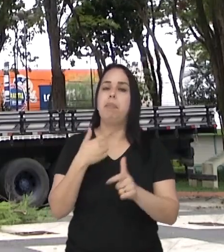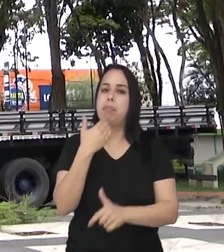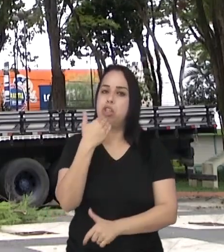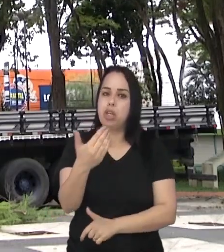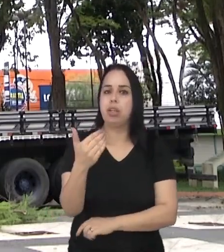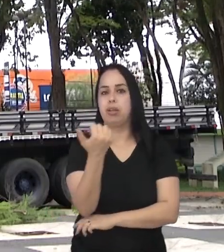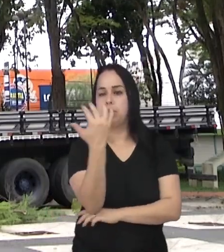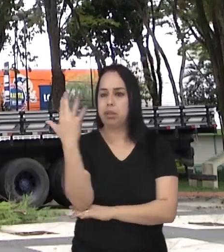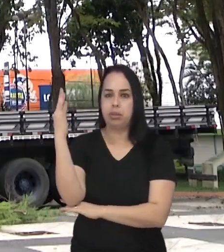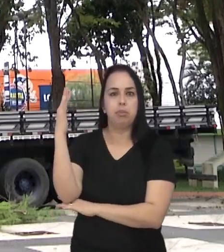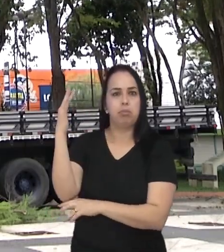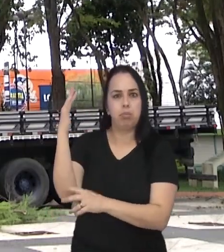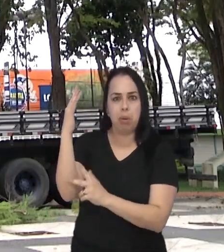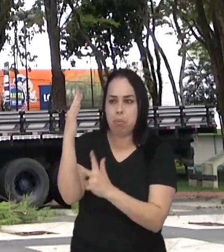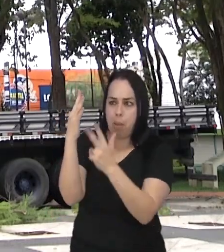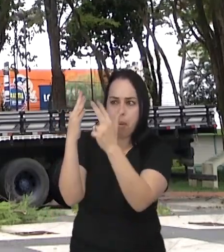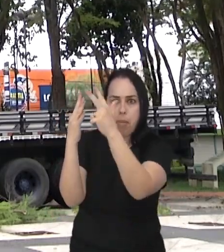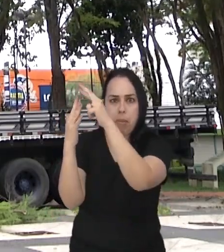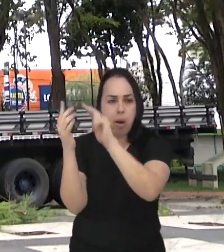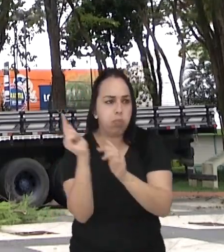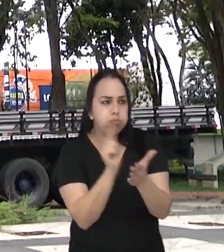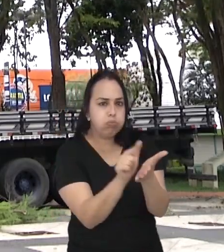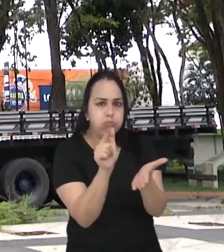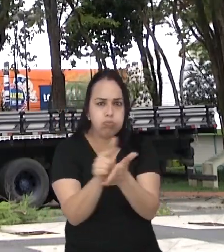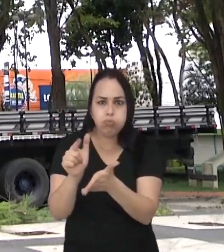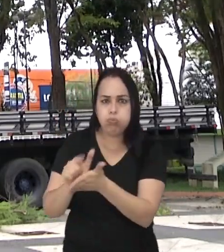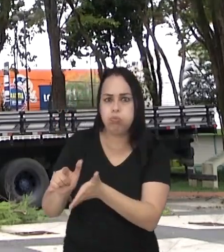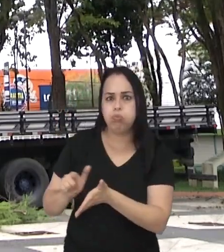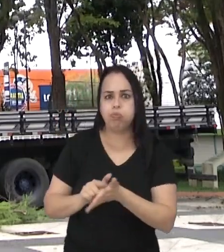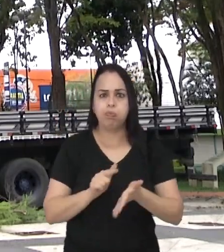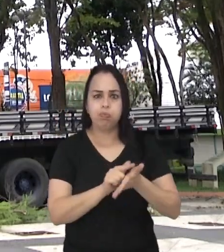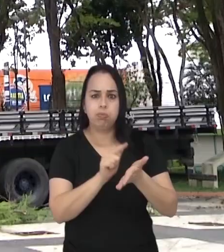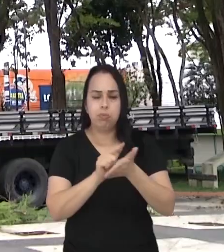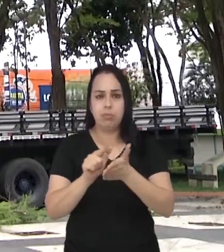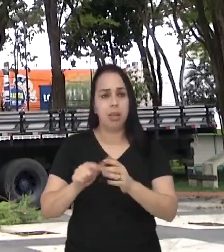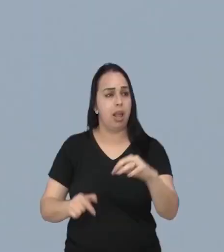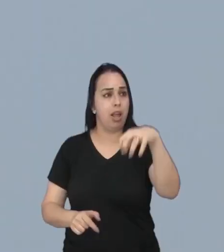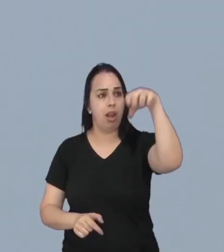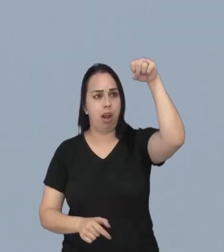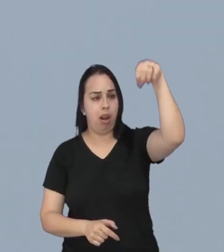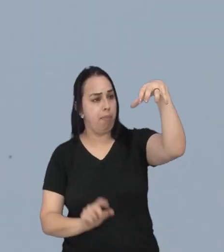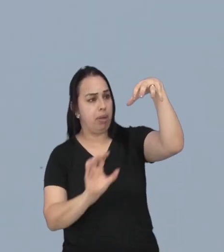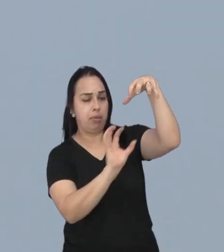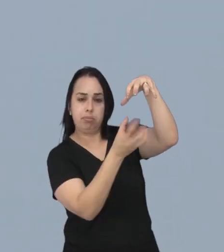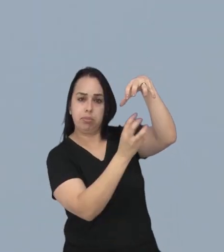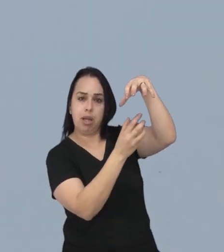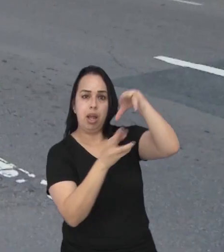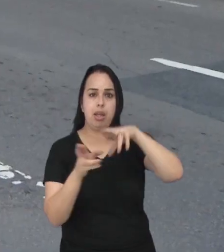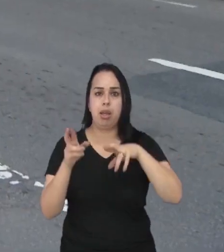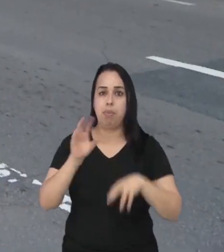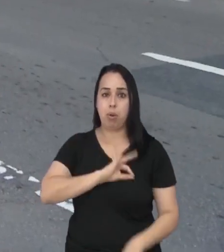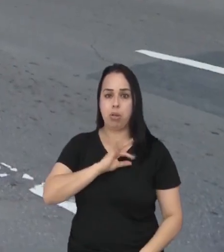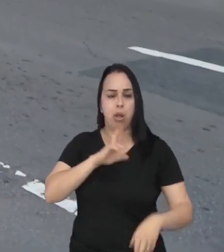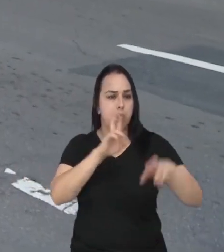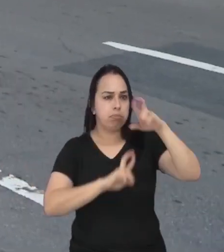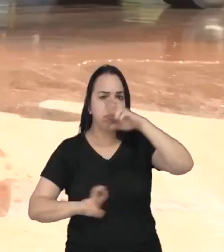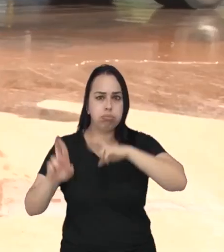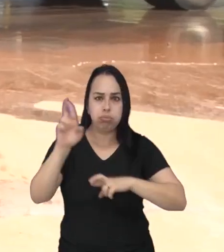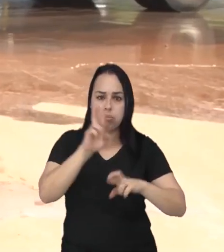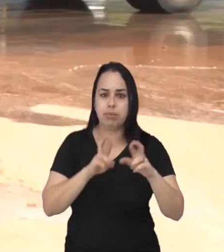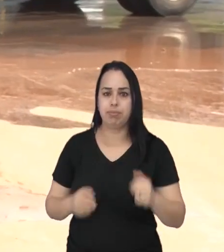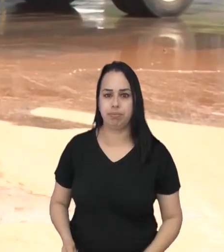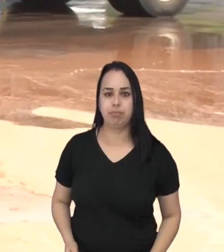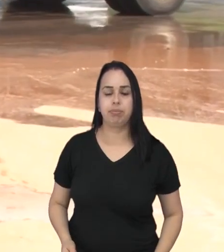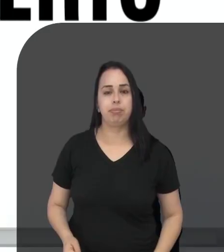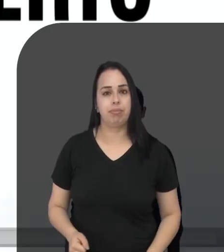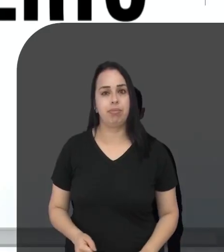com sugestões de serviços de manutenção pública para a cidade, como podas de árvore, trocas de lâmpada, rondas policiais e